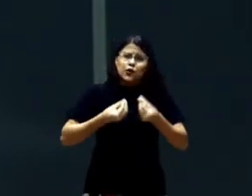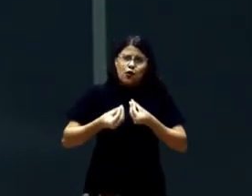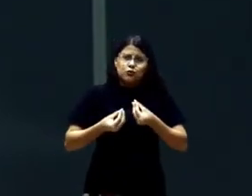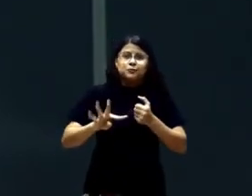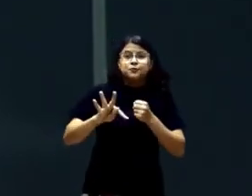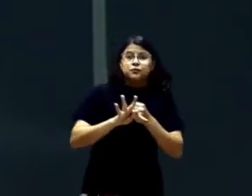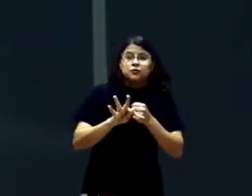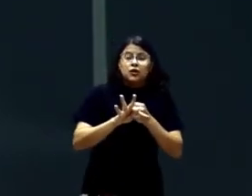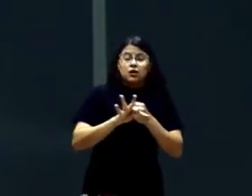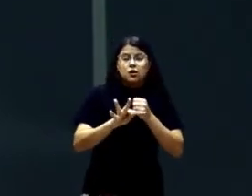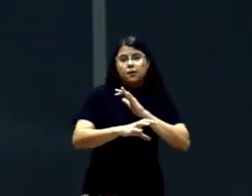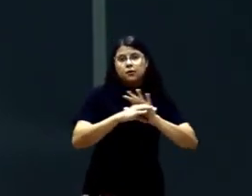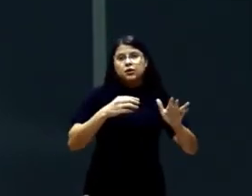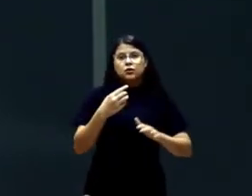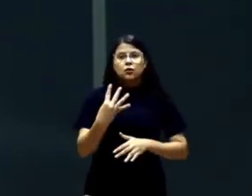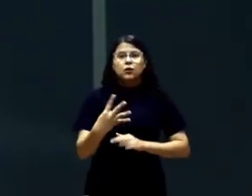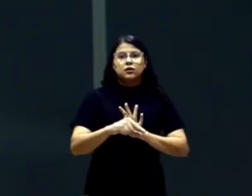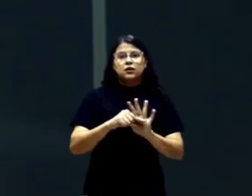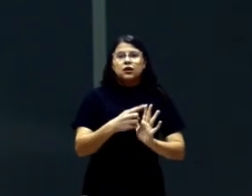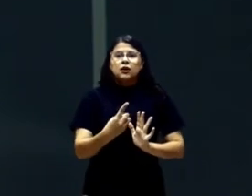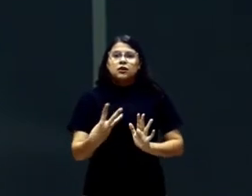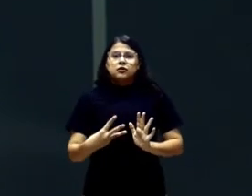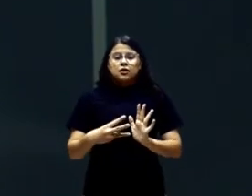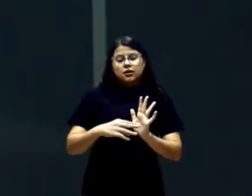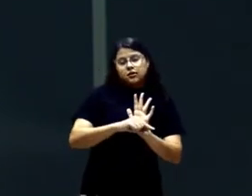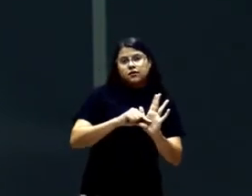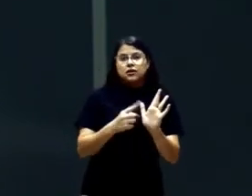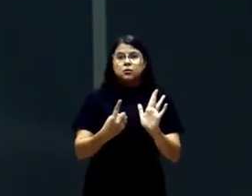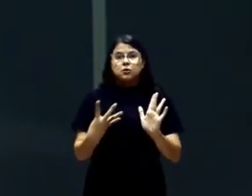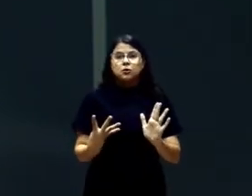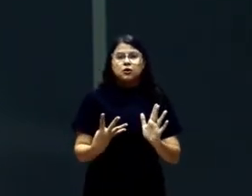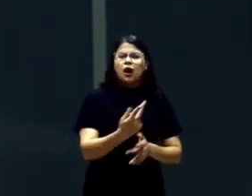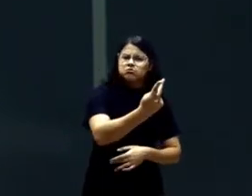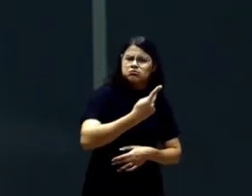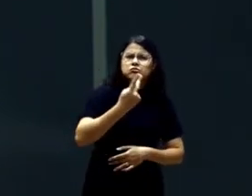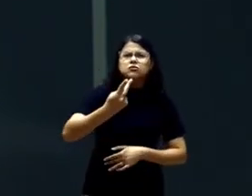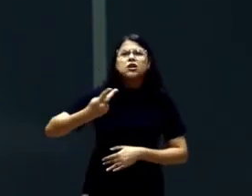4, 13 e 14, para você, para mim entender.